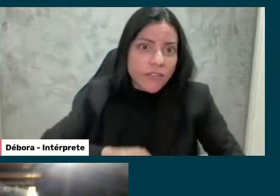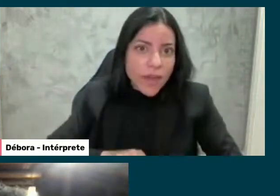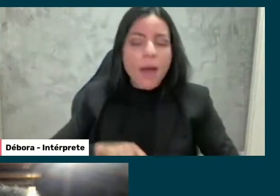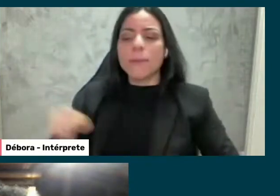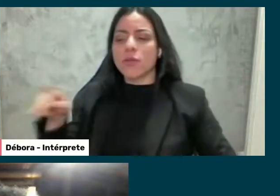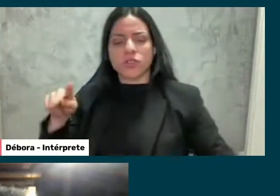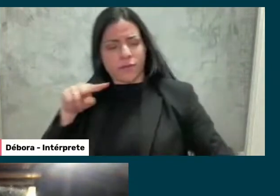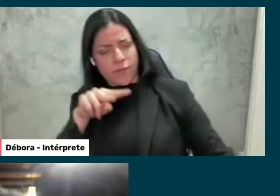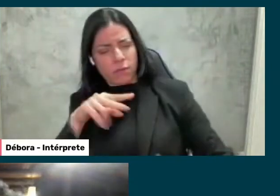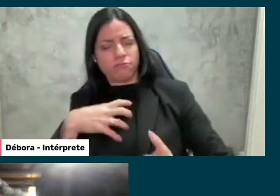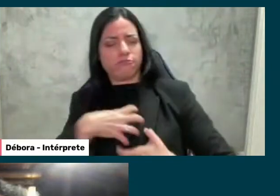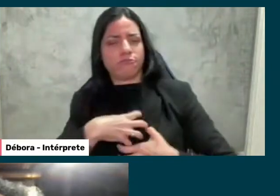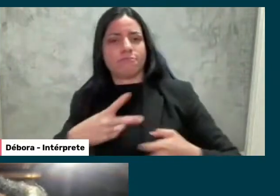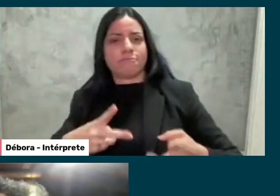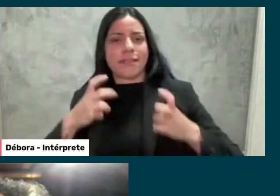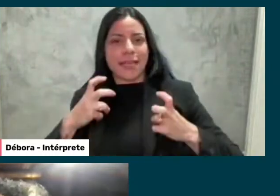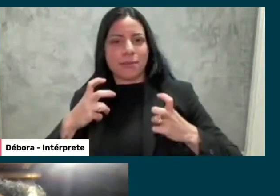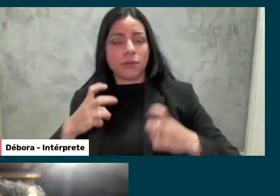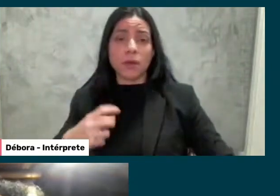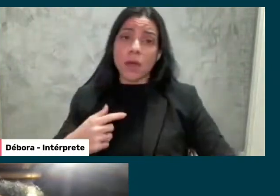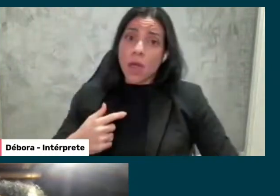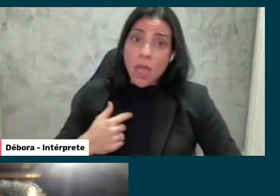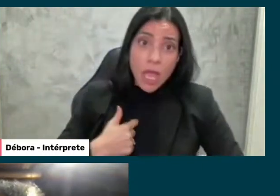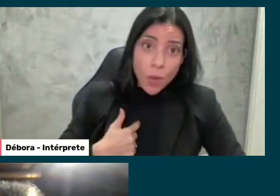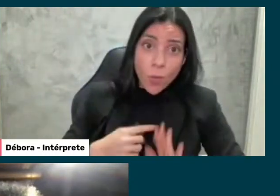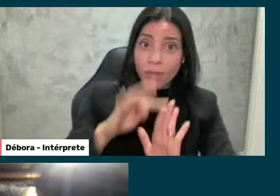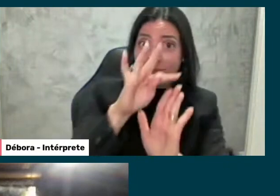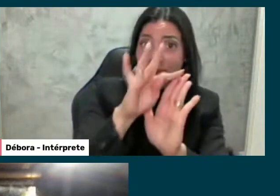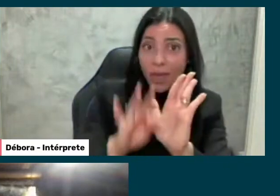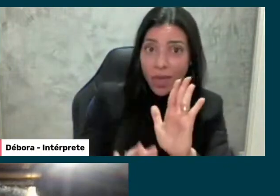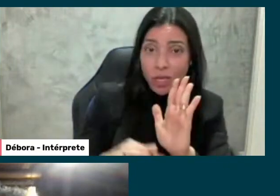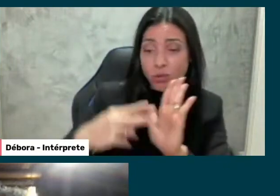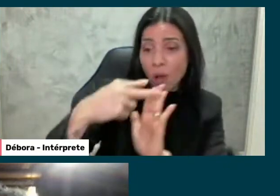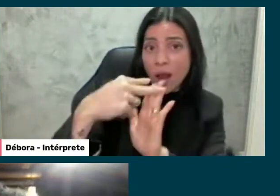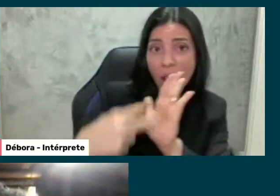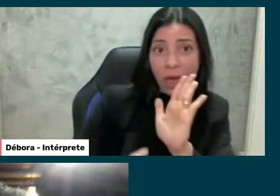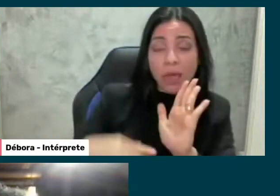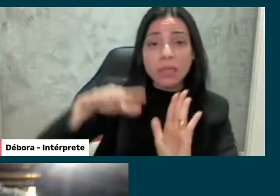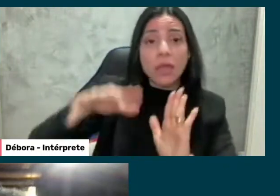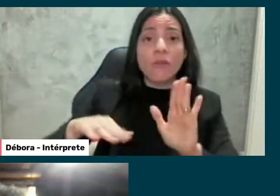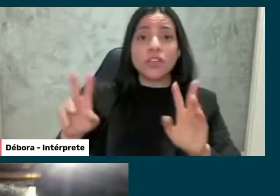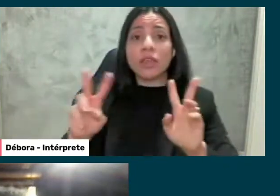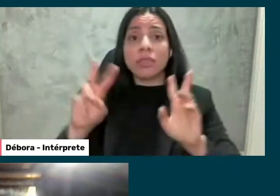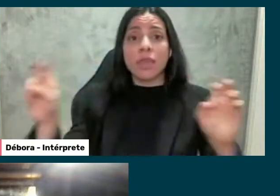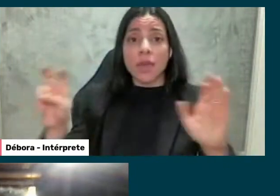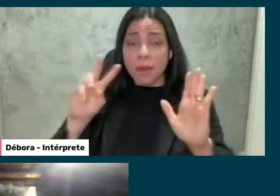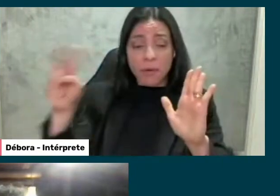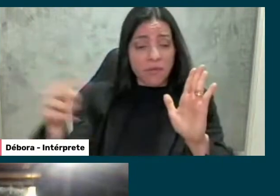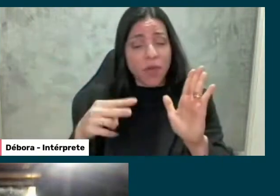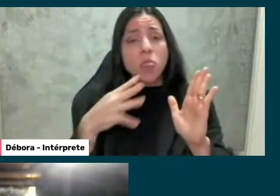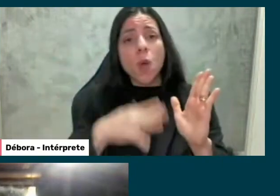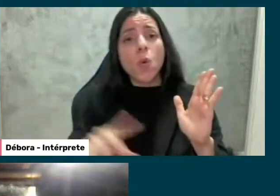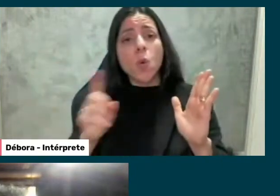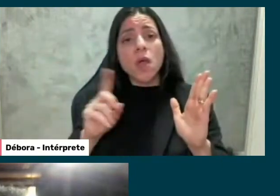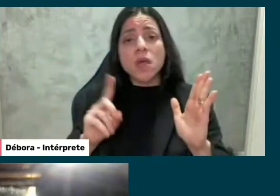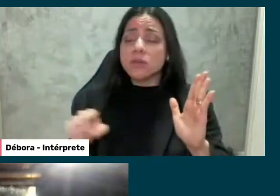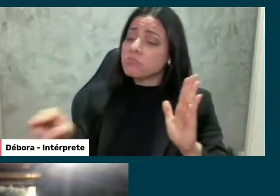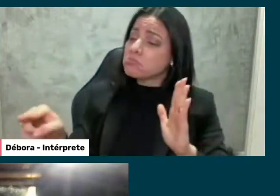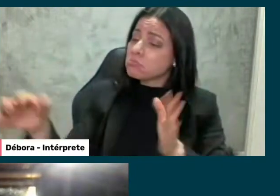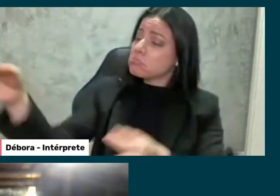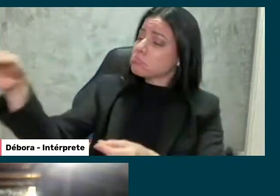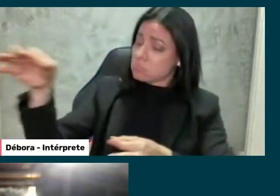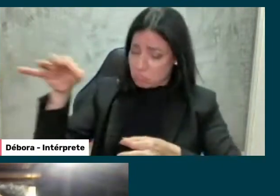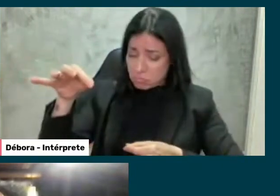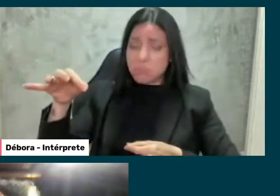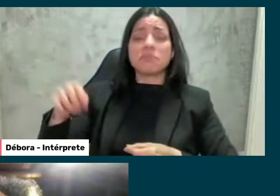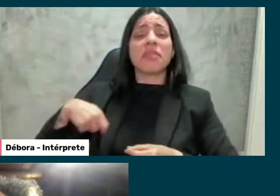Se ler o texto, como não os conheço, se for um tema que eu não domino, provavelmente eu vou achar o texto excelente, porque é produzido com muita